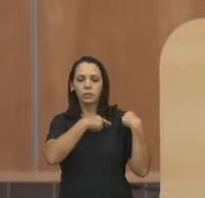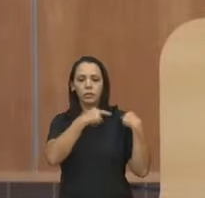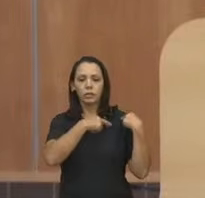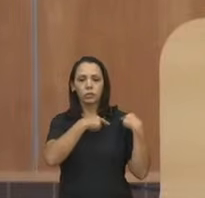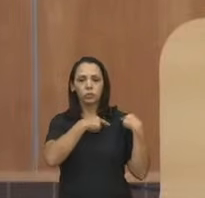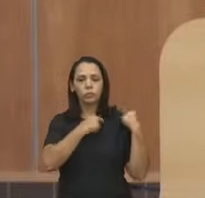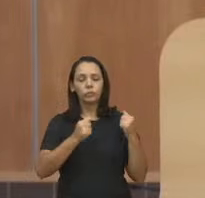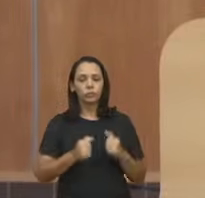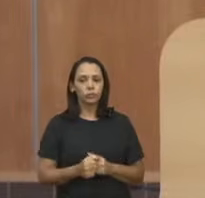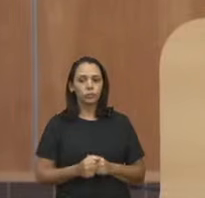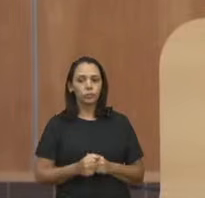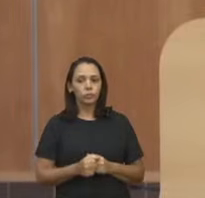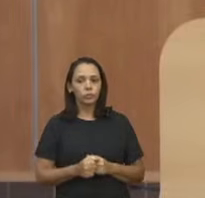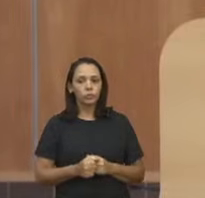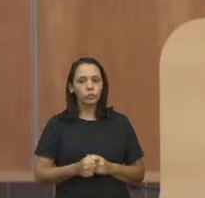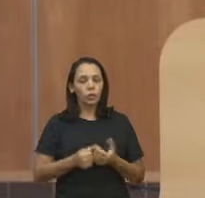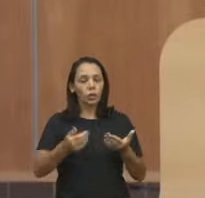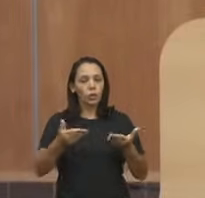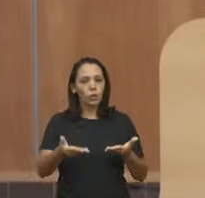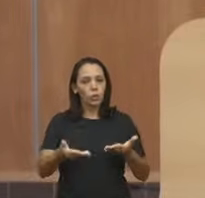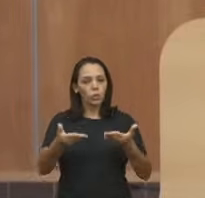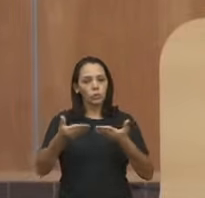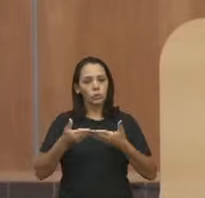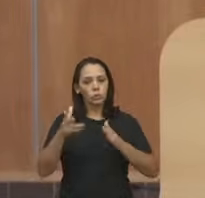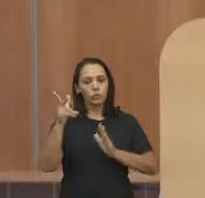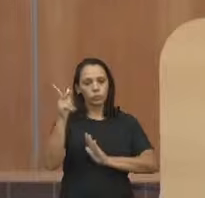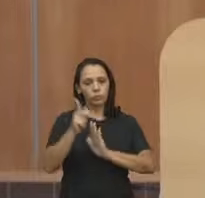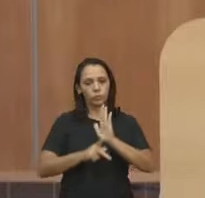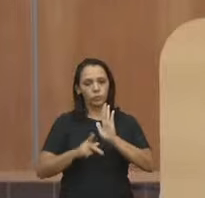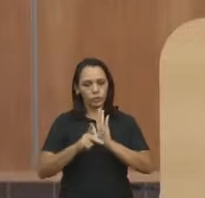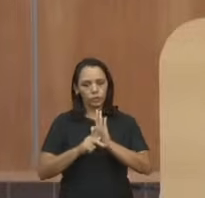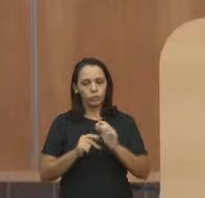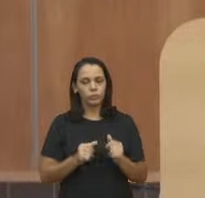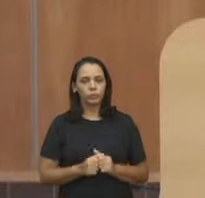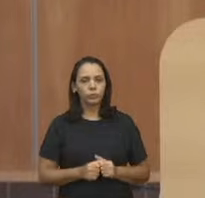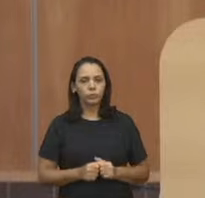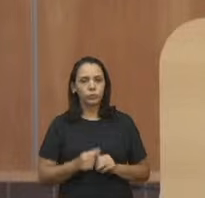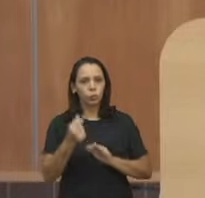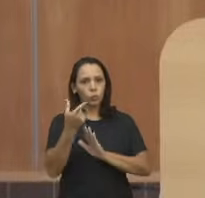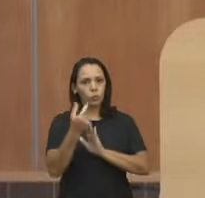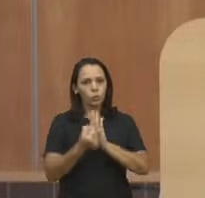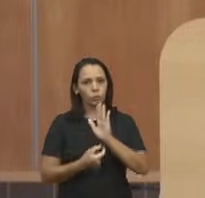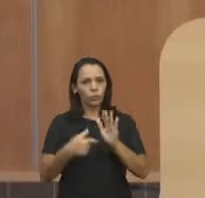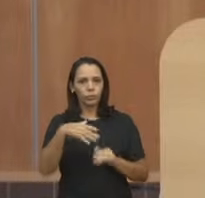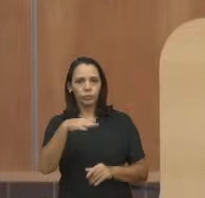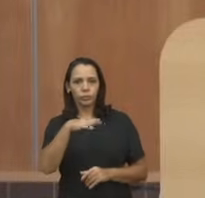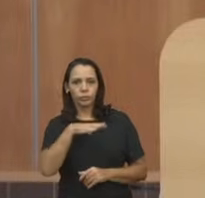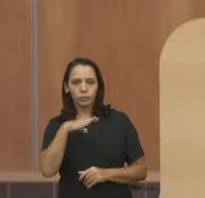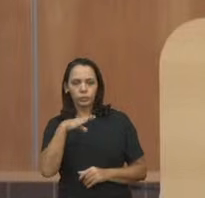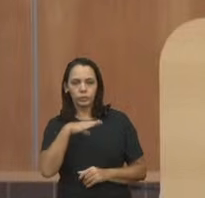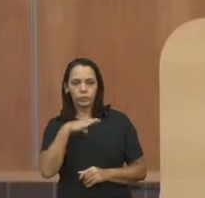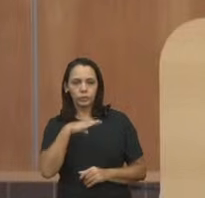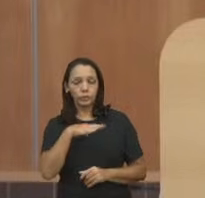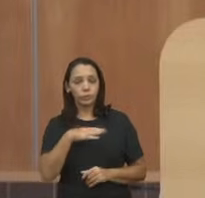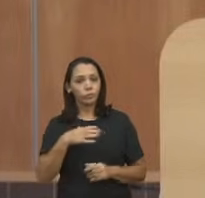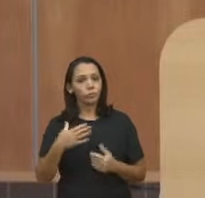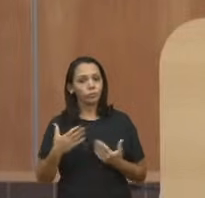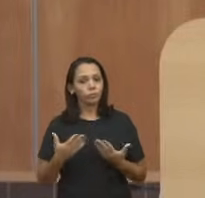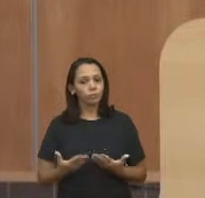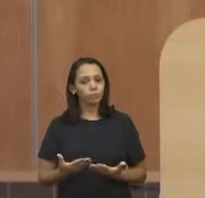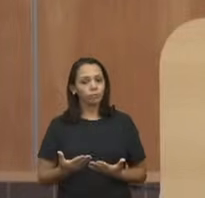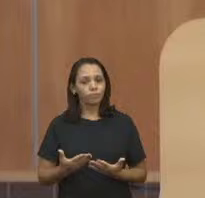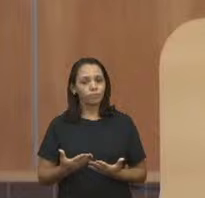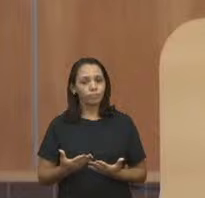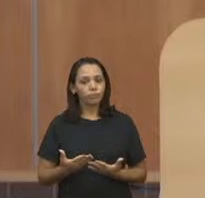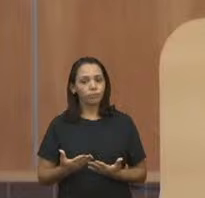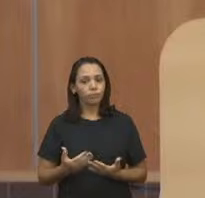essa casa, e a gente sabe que o orçamento, né, da cidade, não adianta querer colocar aqui algumas